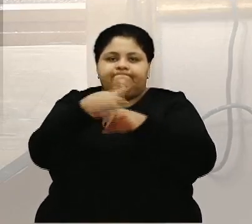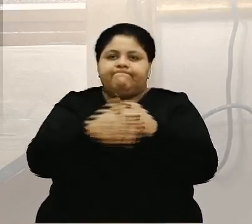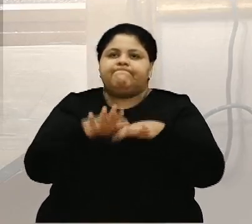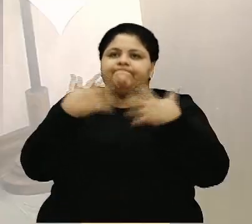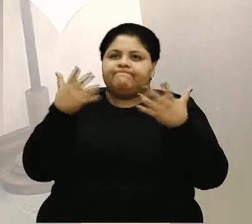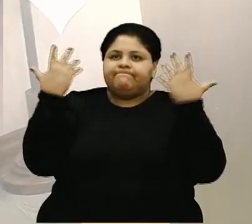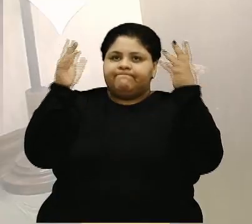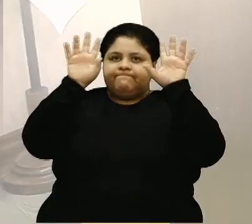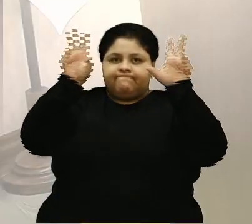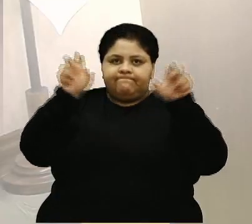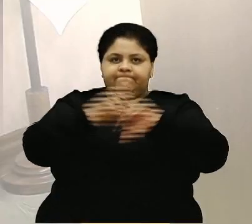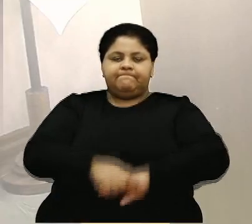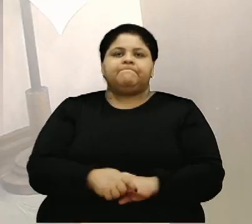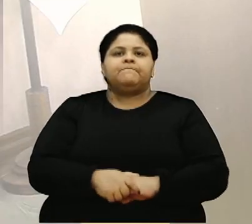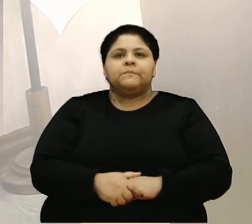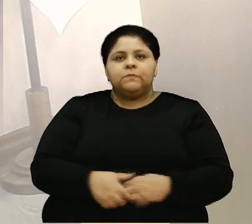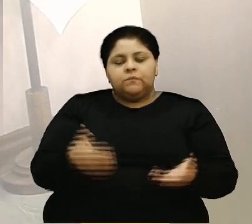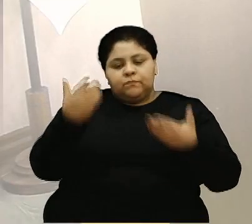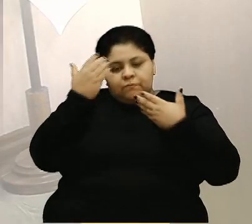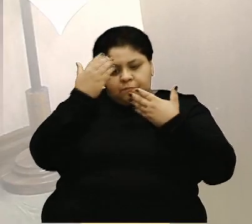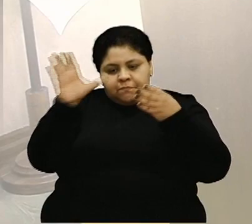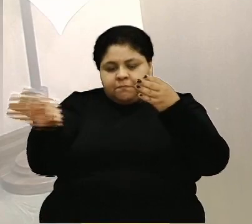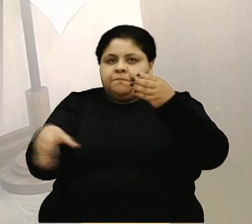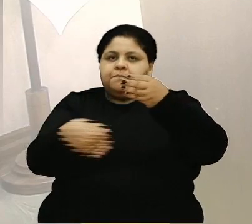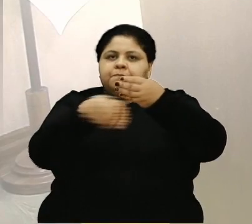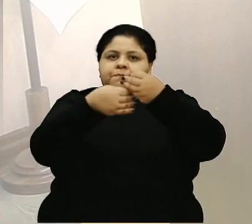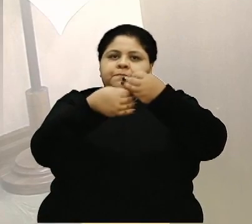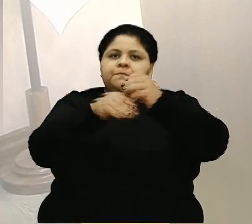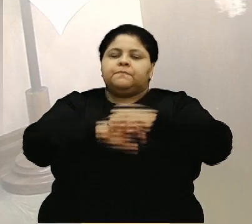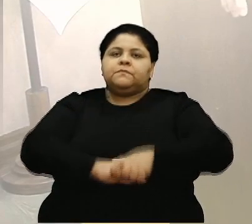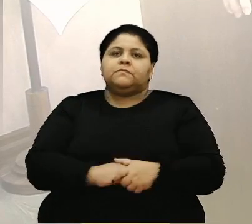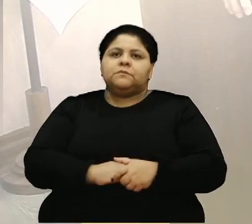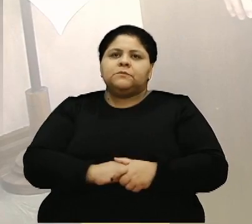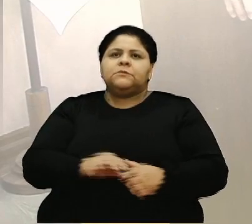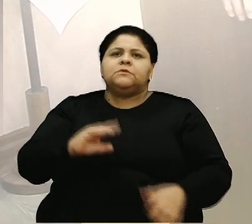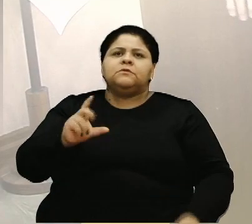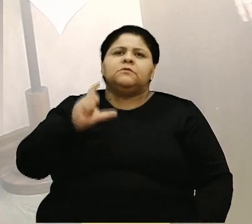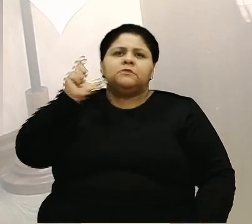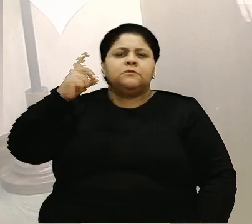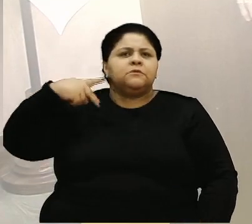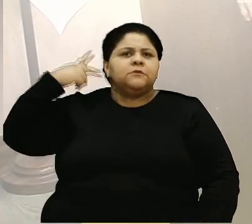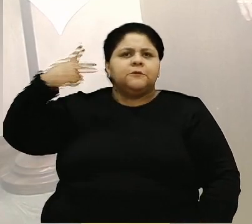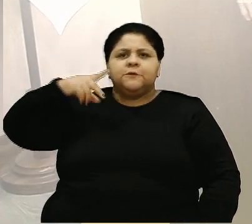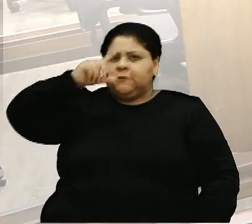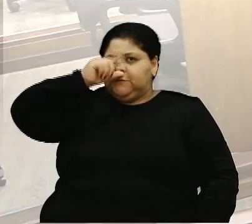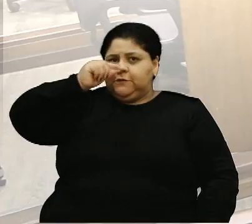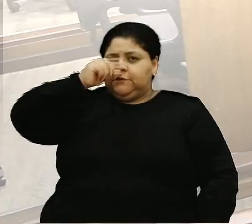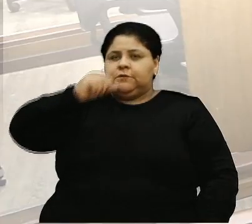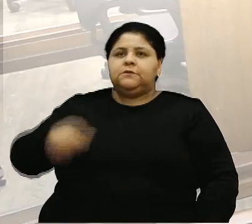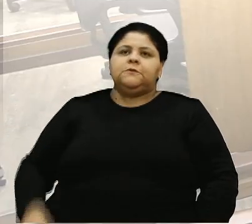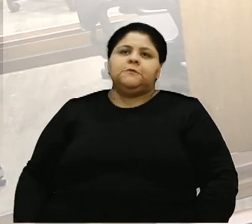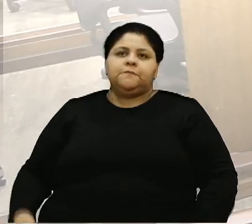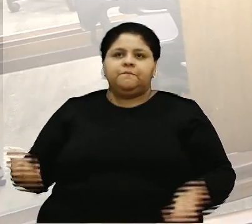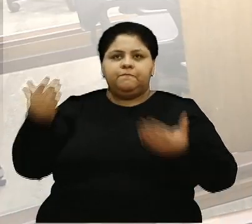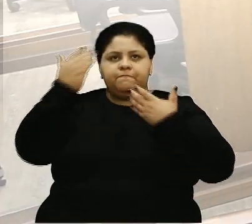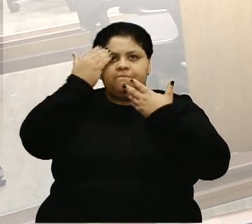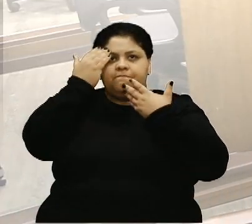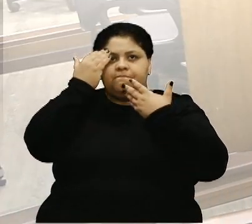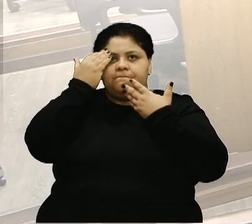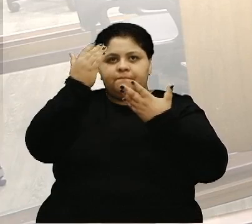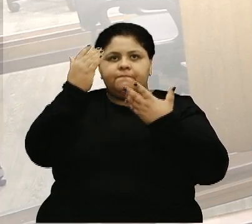pelo tema. Obrigado pela contribuição, vereadora Tatiane. Com a palavra, o vereador Fantinel. Obrigado, vereador